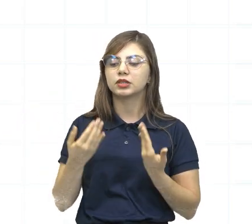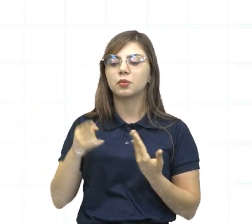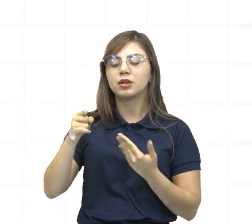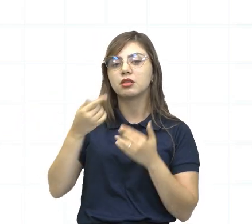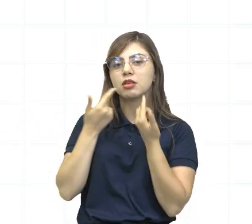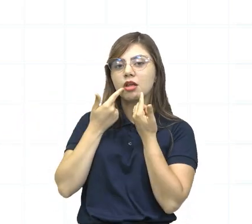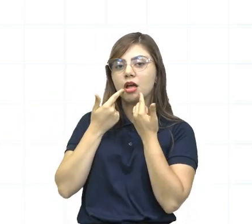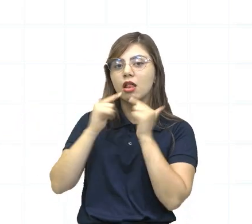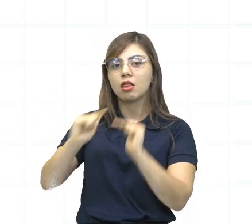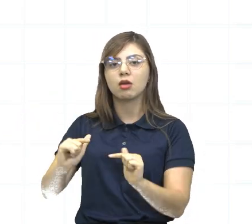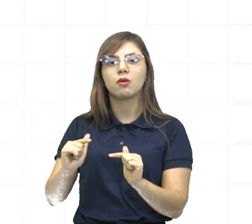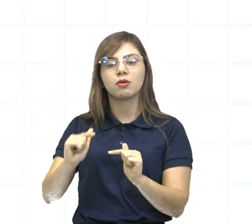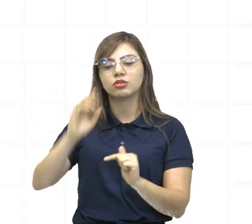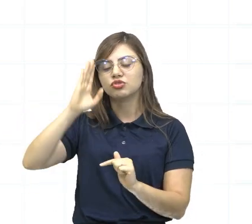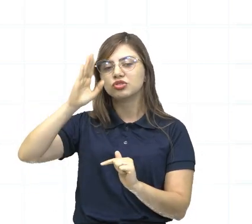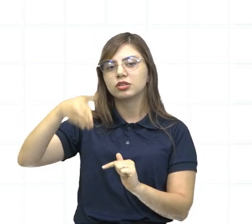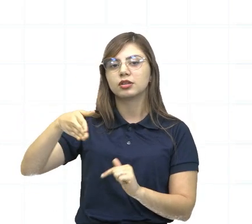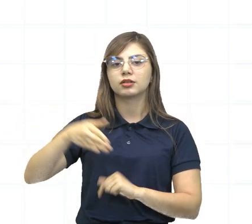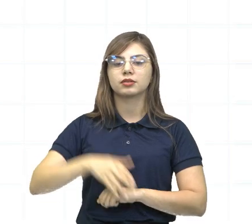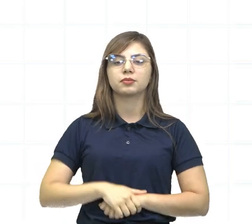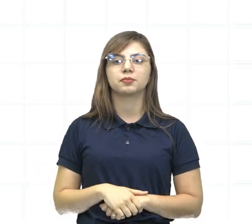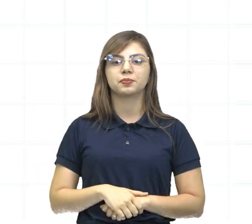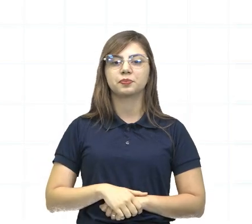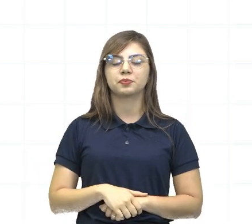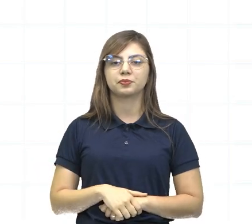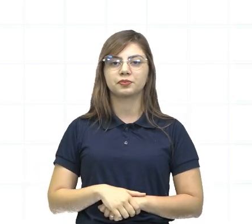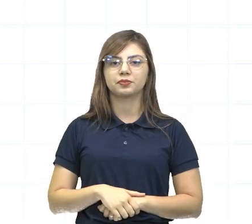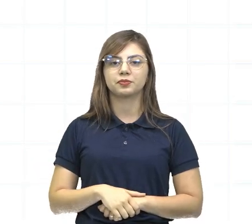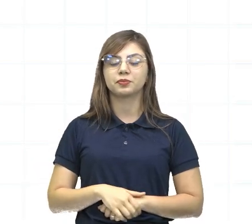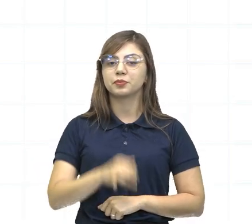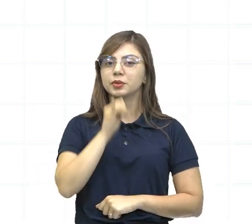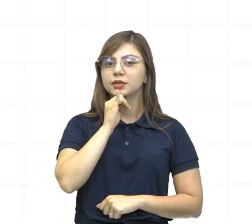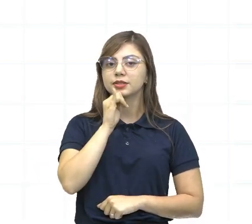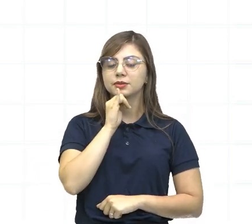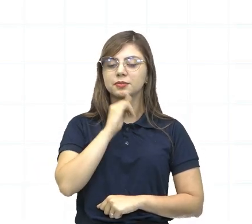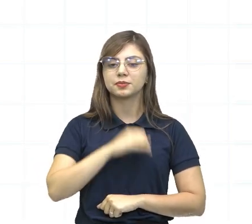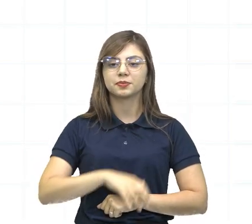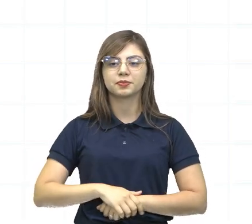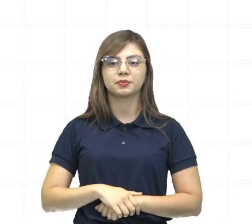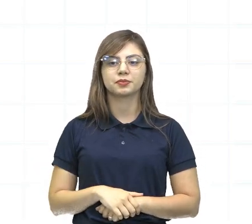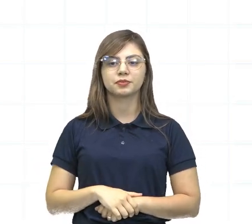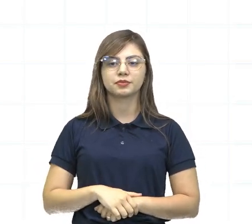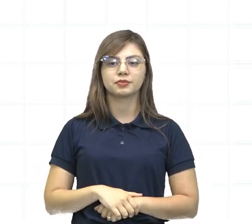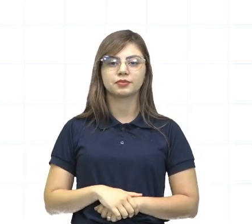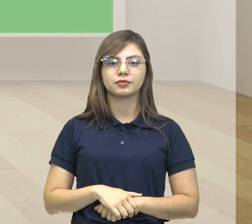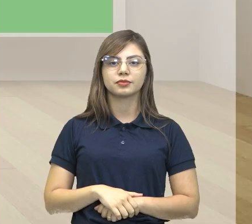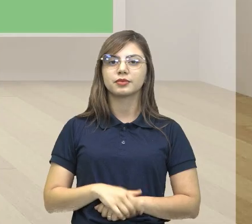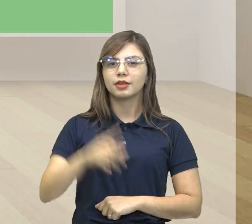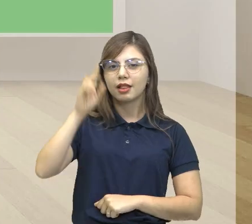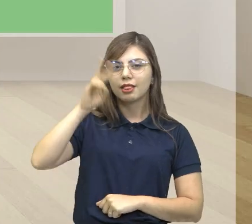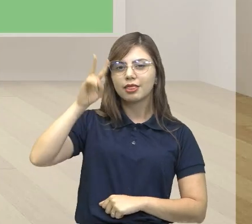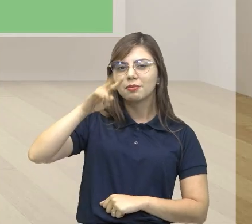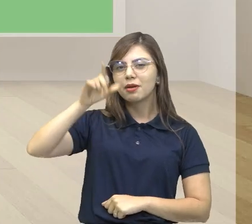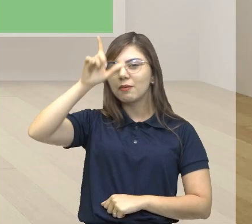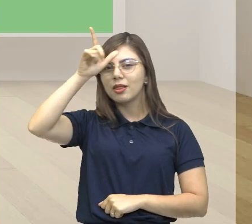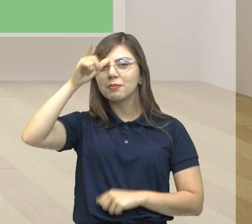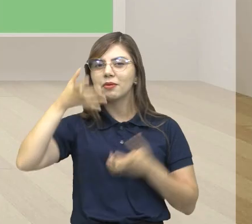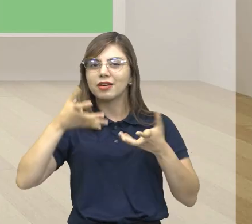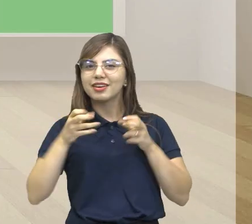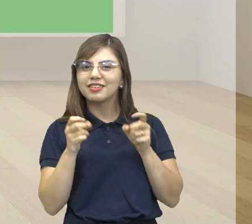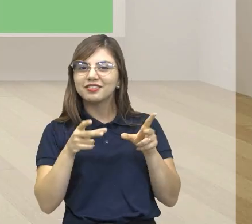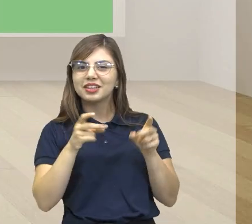direta. Né? Por exemplo, no mesmo exemplo que eu dei, de um alemão tentando te vender um